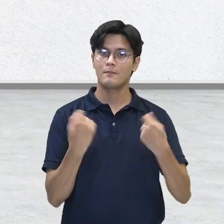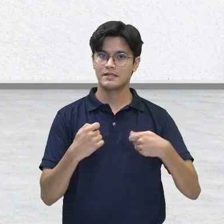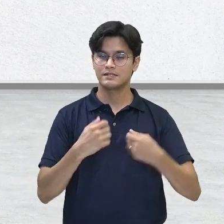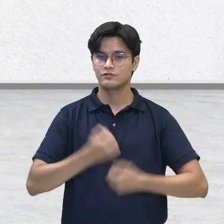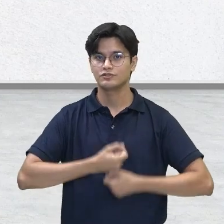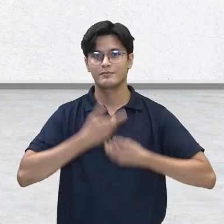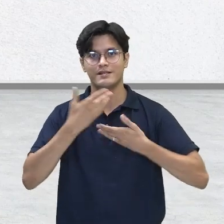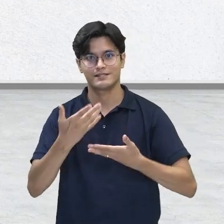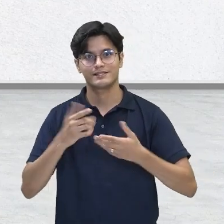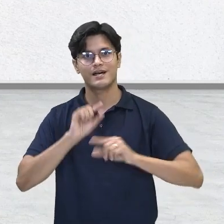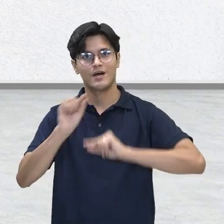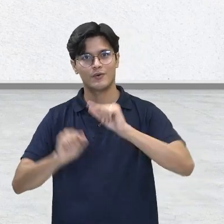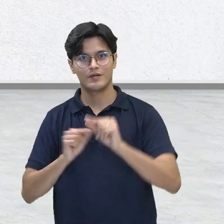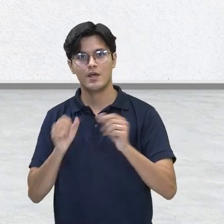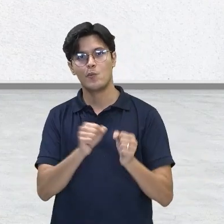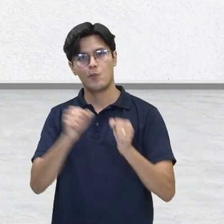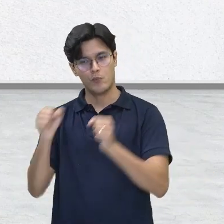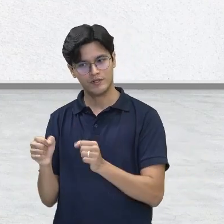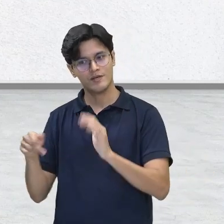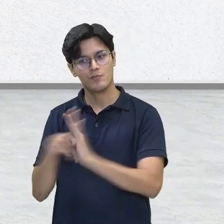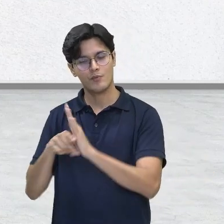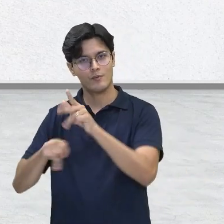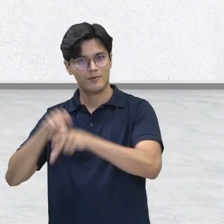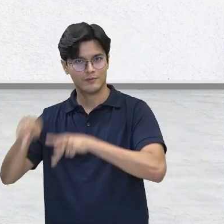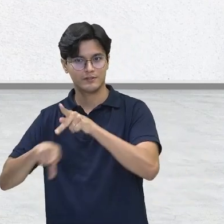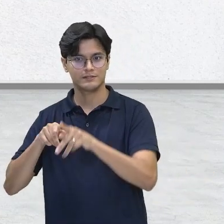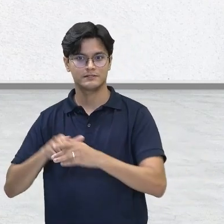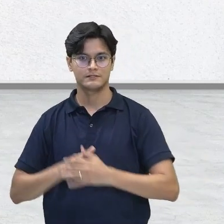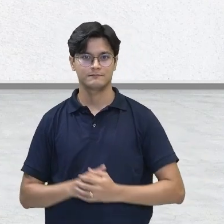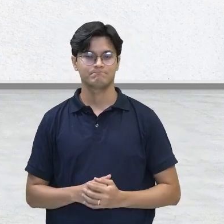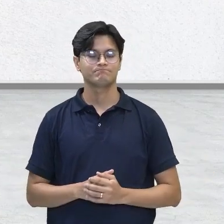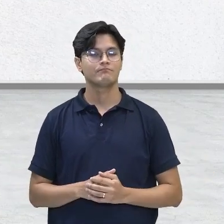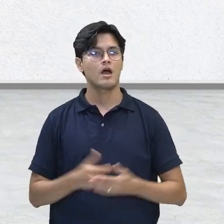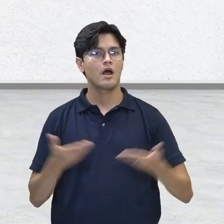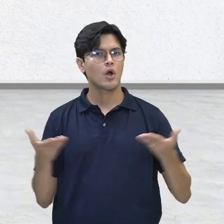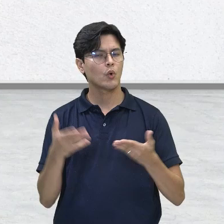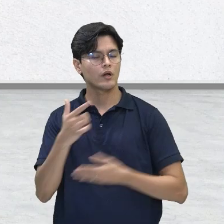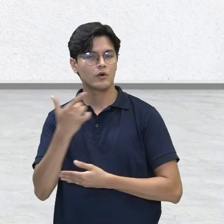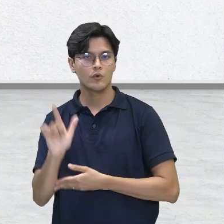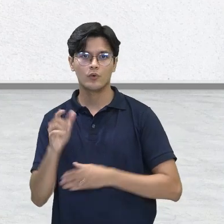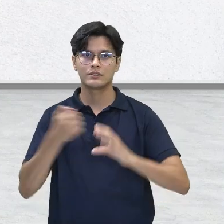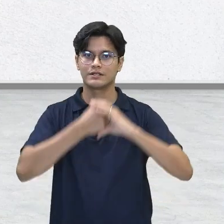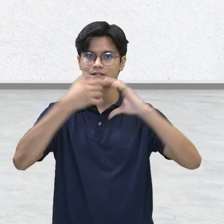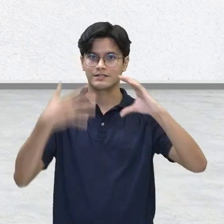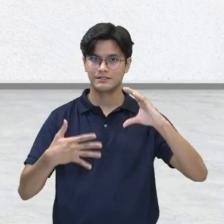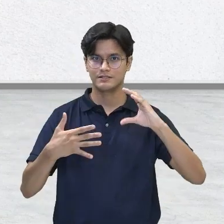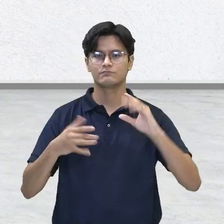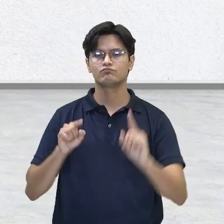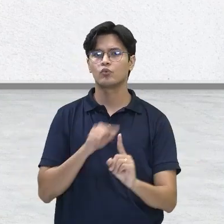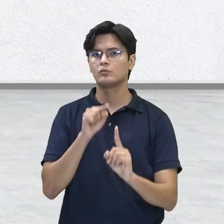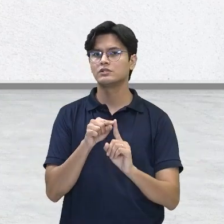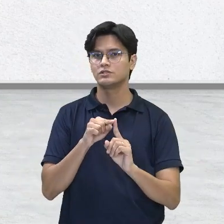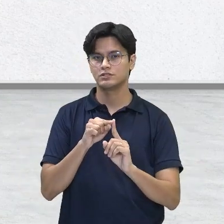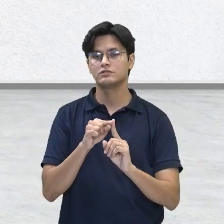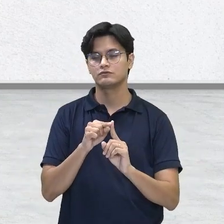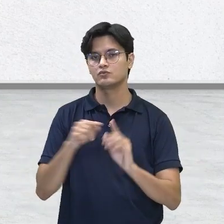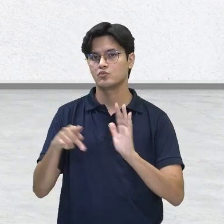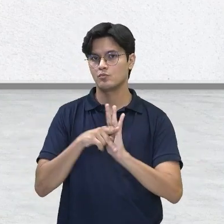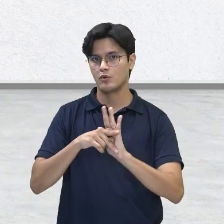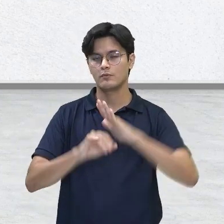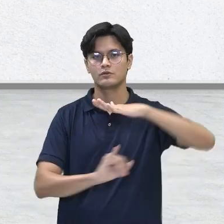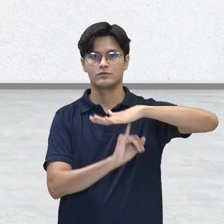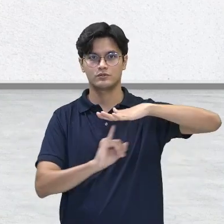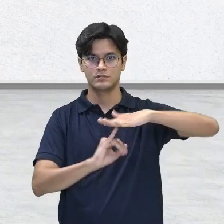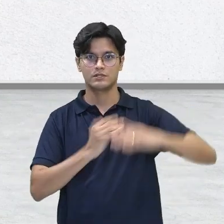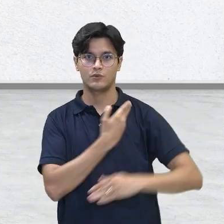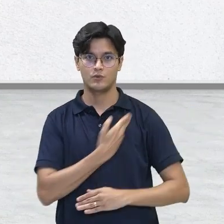popular. Então, agora, nós vamos ver então mais uma característica, que é o papel do Estado. Segundo Hobbes,